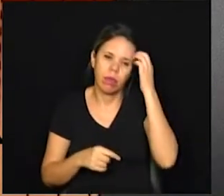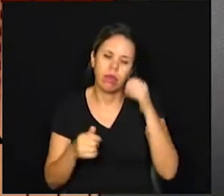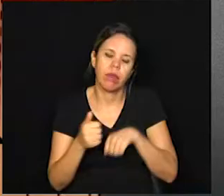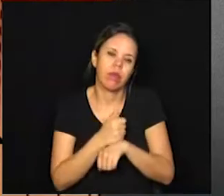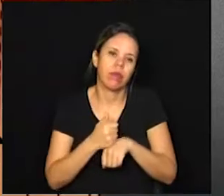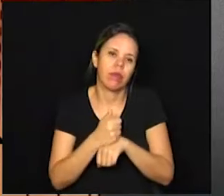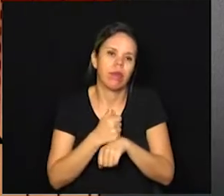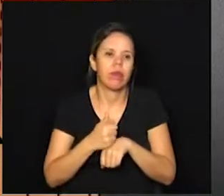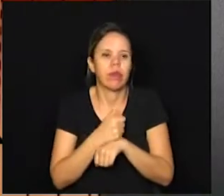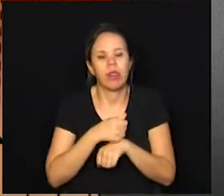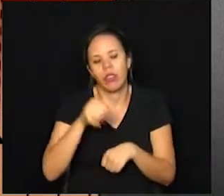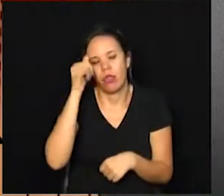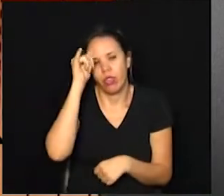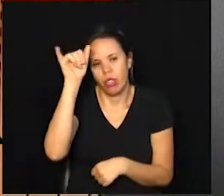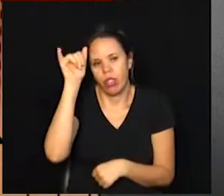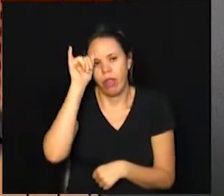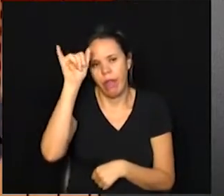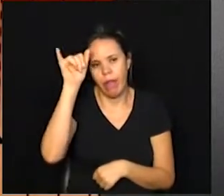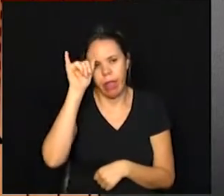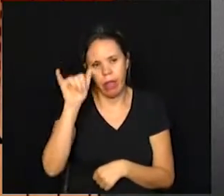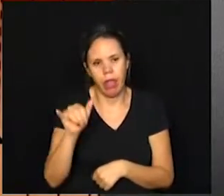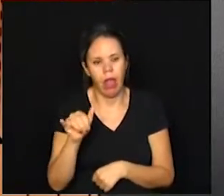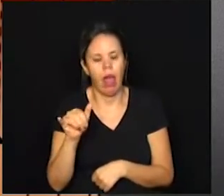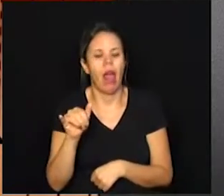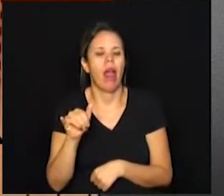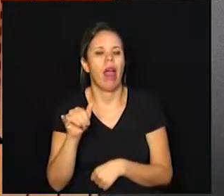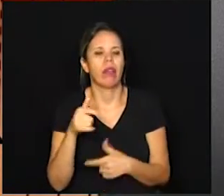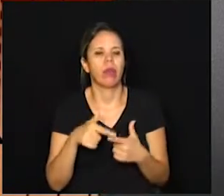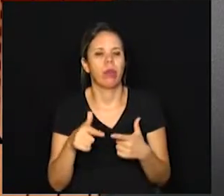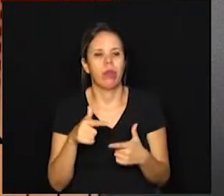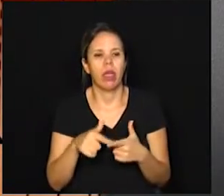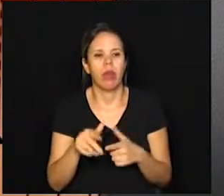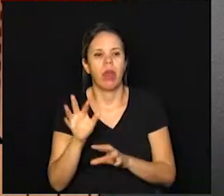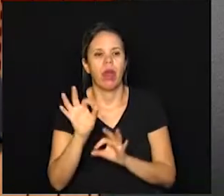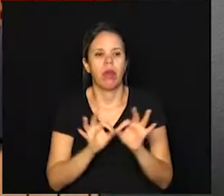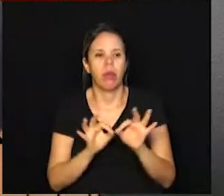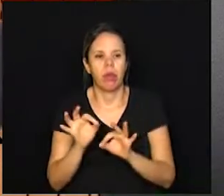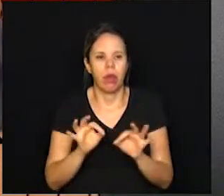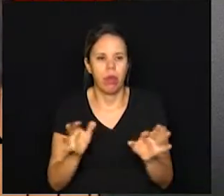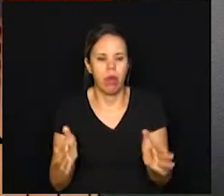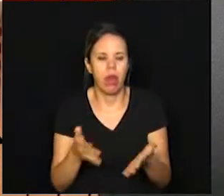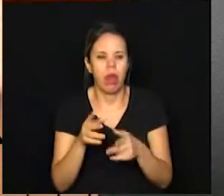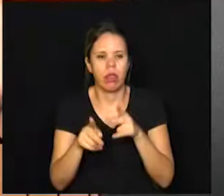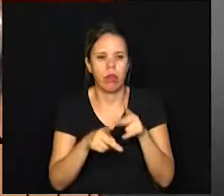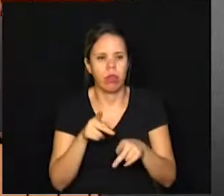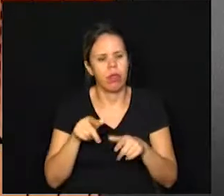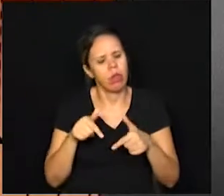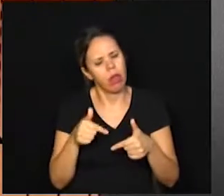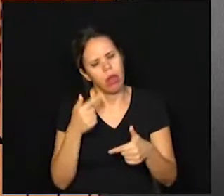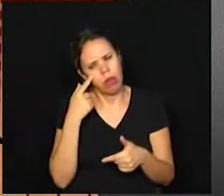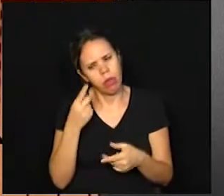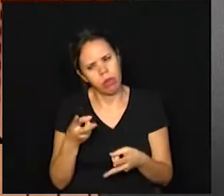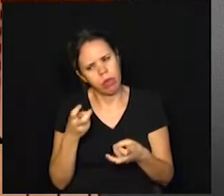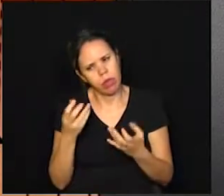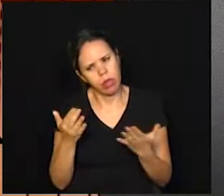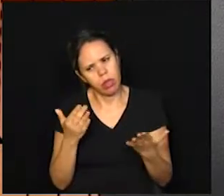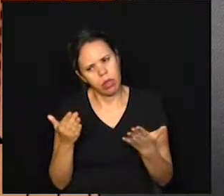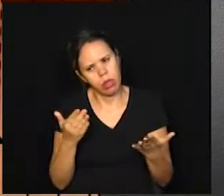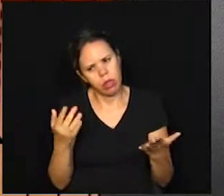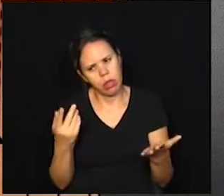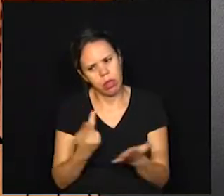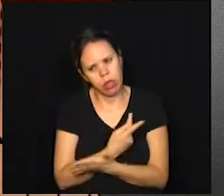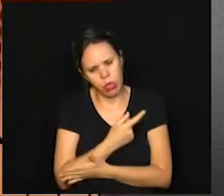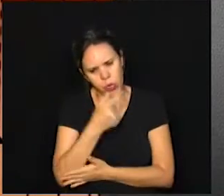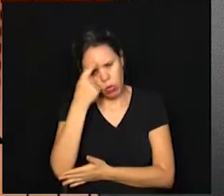a prevenção, é você preparar as pessoas para reagirem ao que é errado. Nós temos um senso